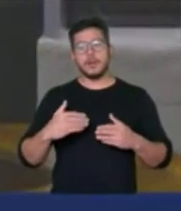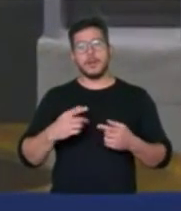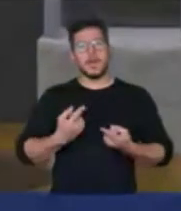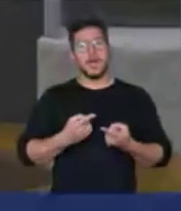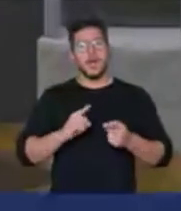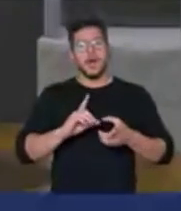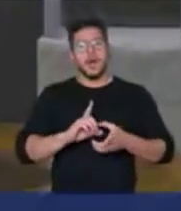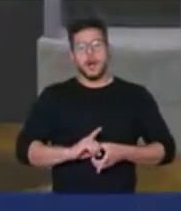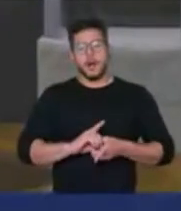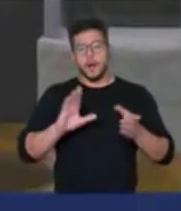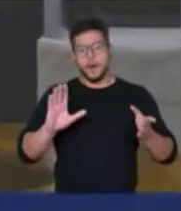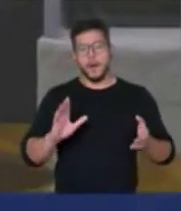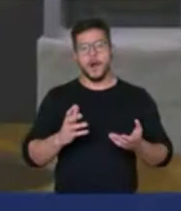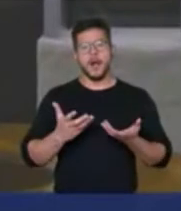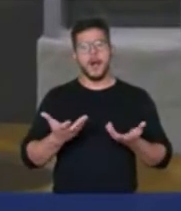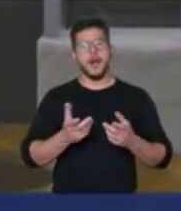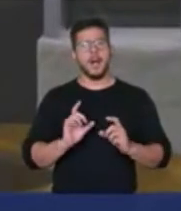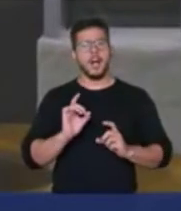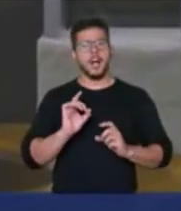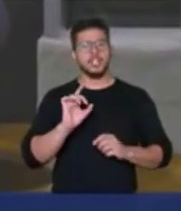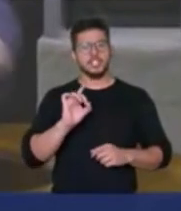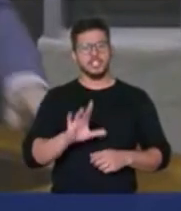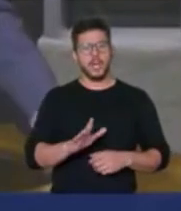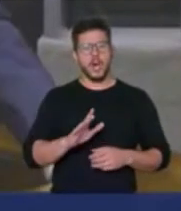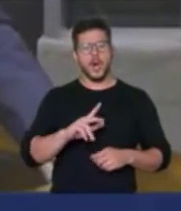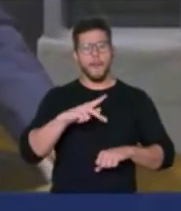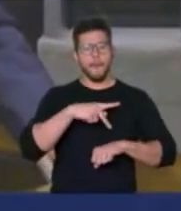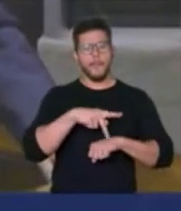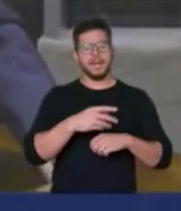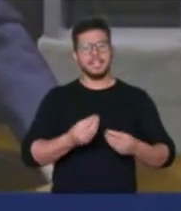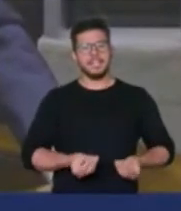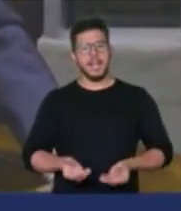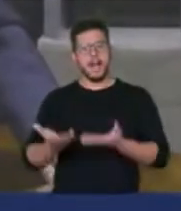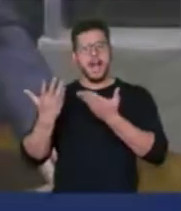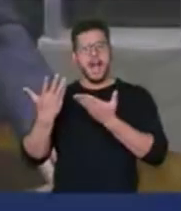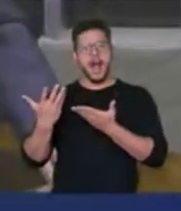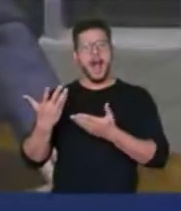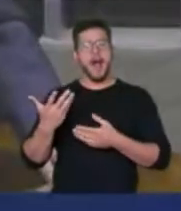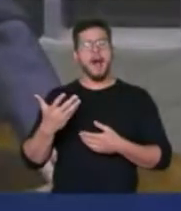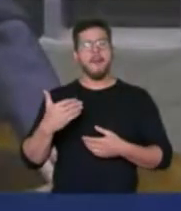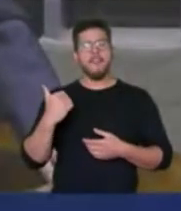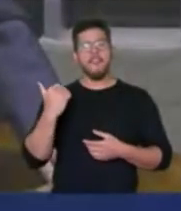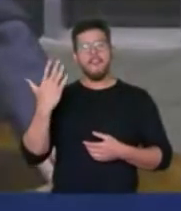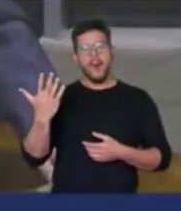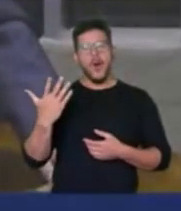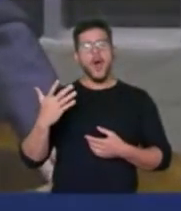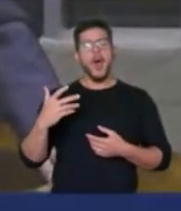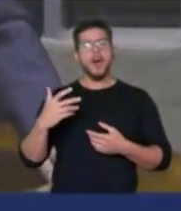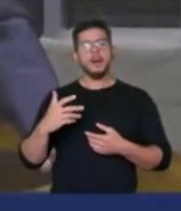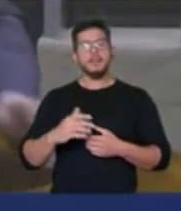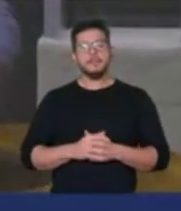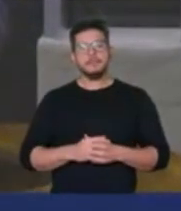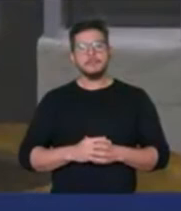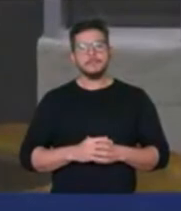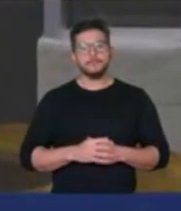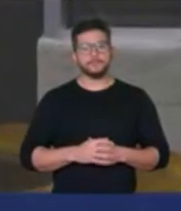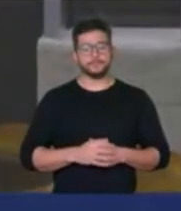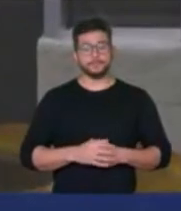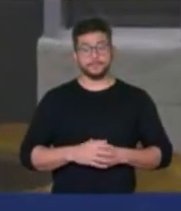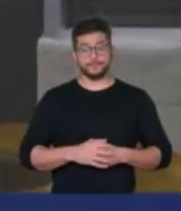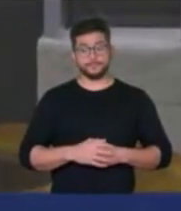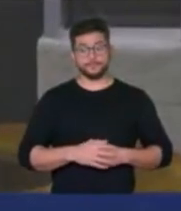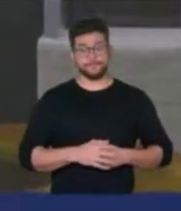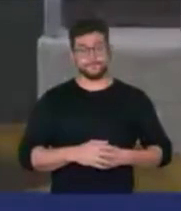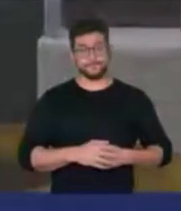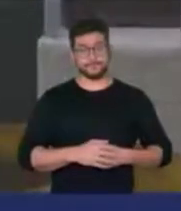interesses estrangeiros, à sua política que leva à miséria milhões e milhões de brasileiros. O senhor